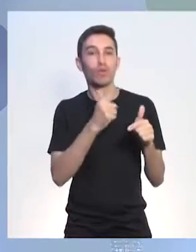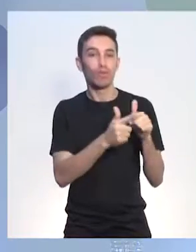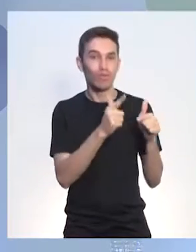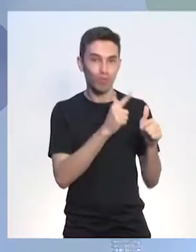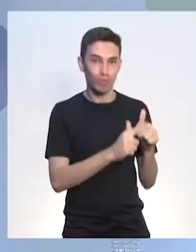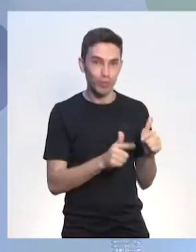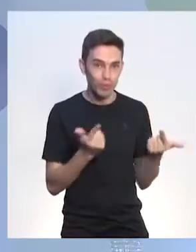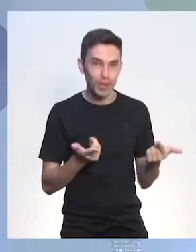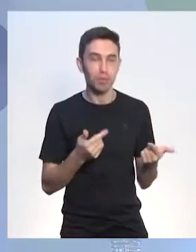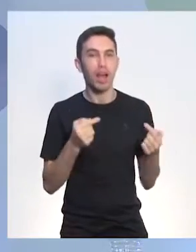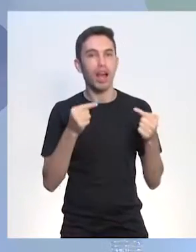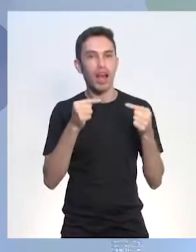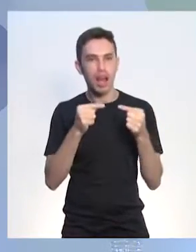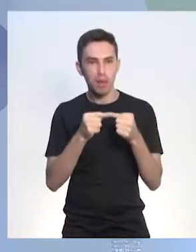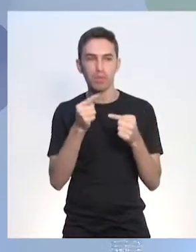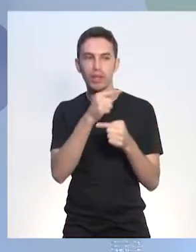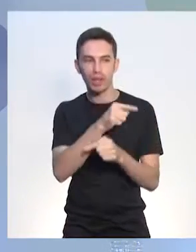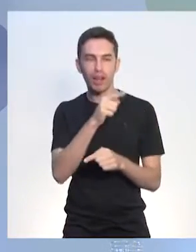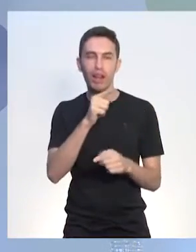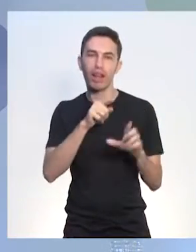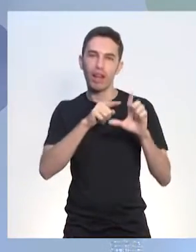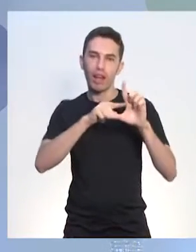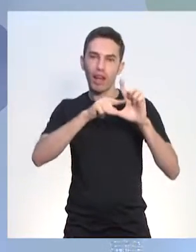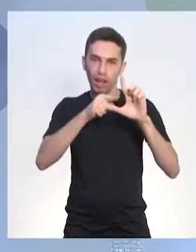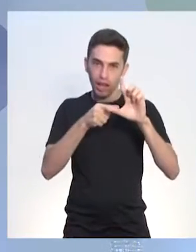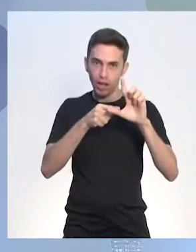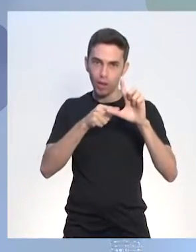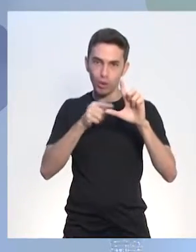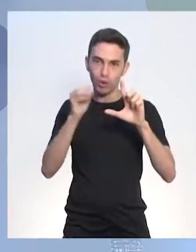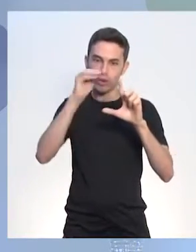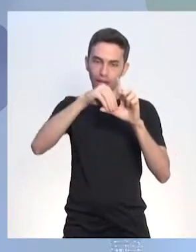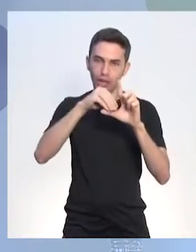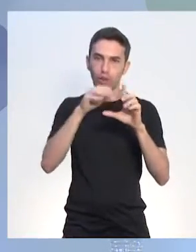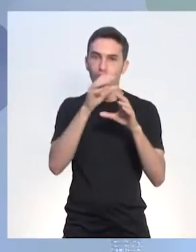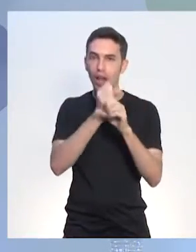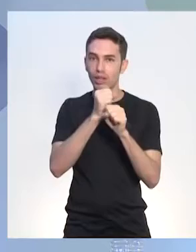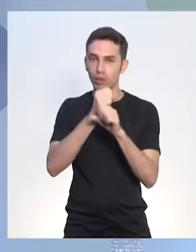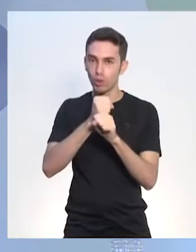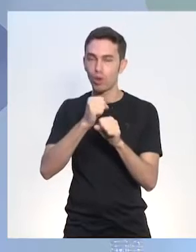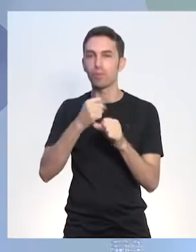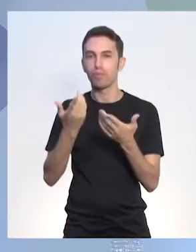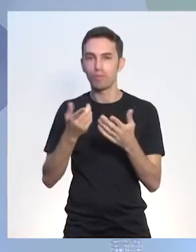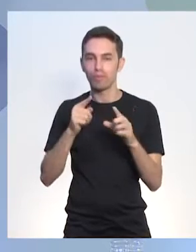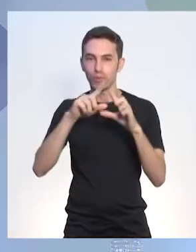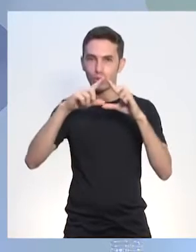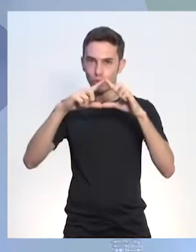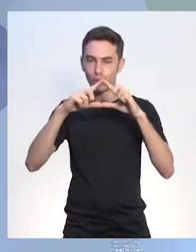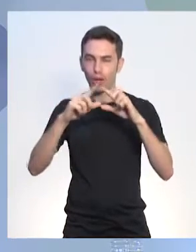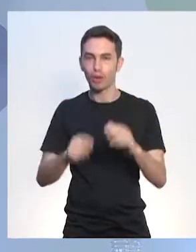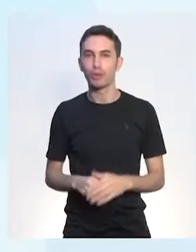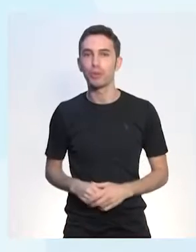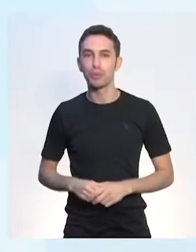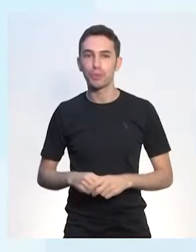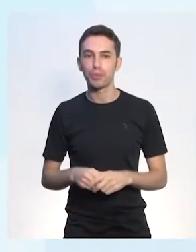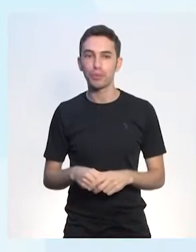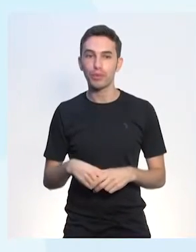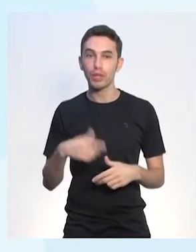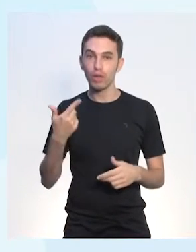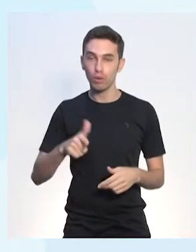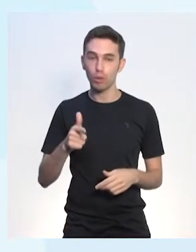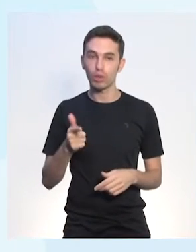problemas envolvendo a soma dos ângulos internos do triângulo. Então, vamos só retomar